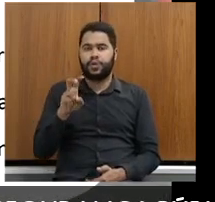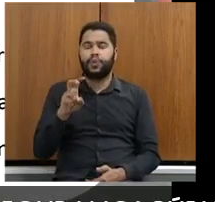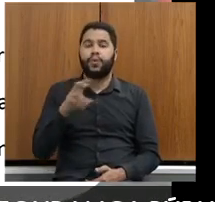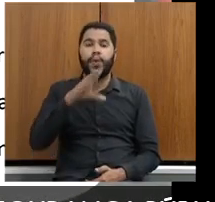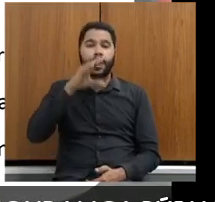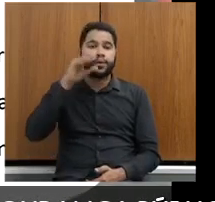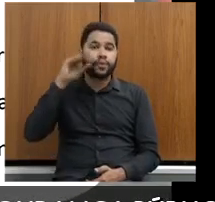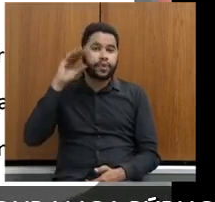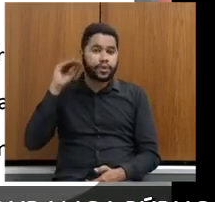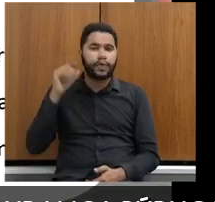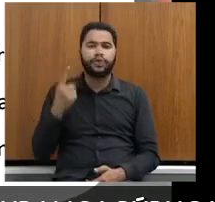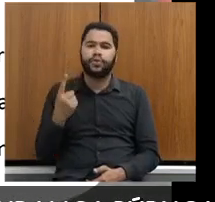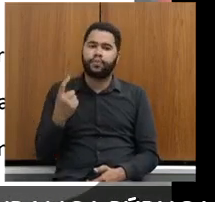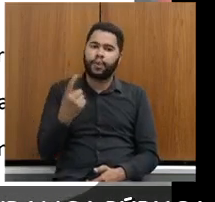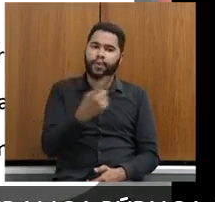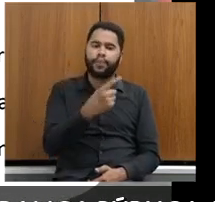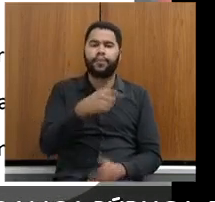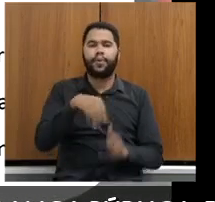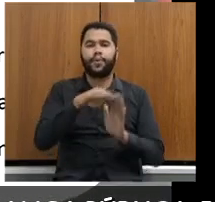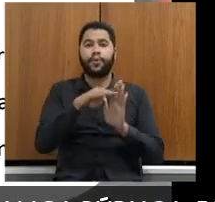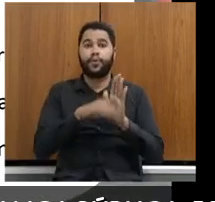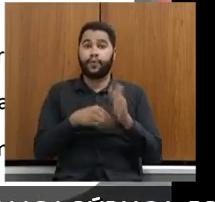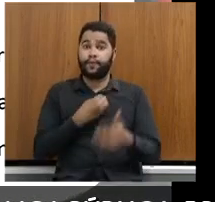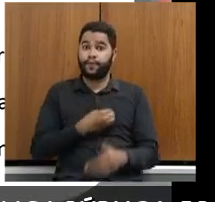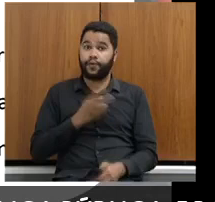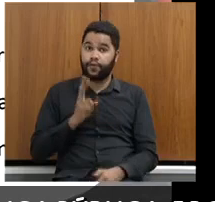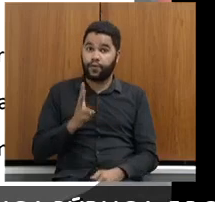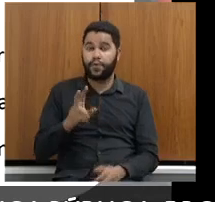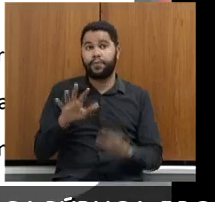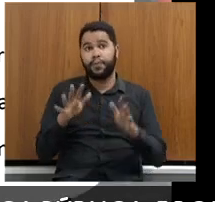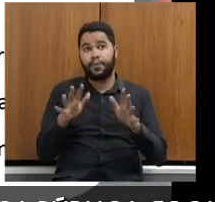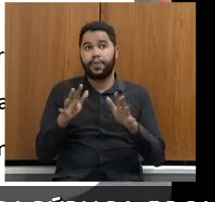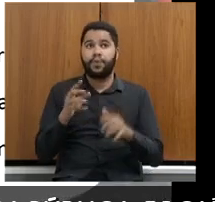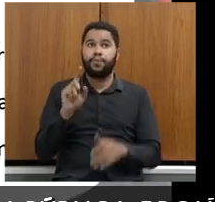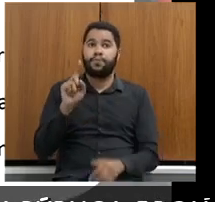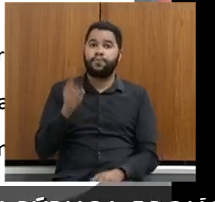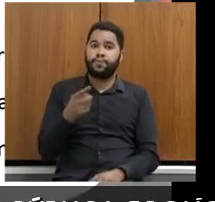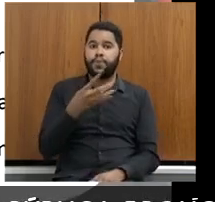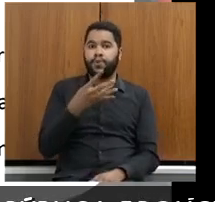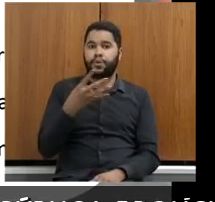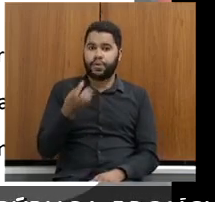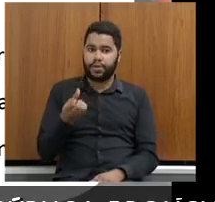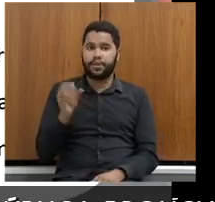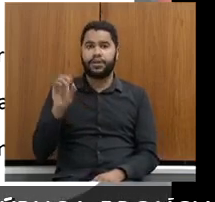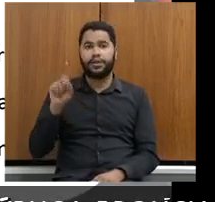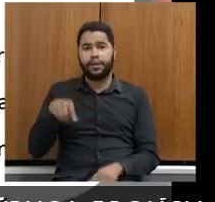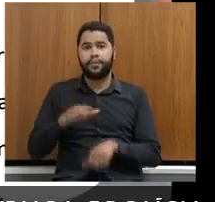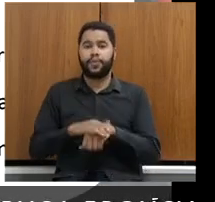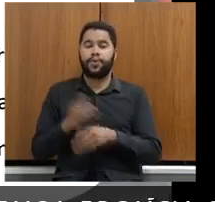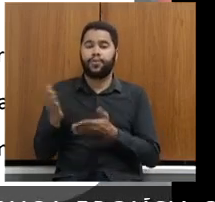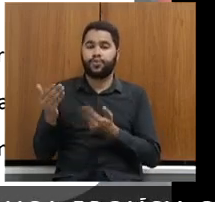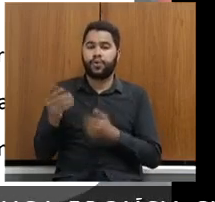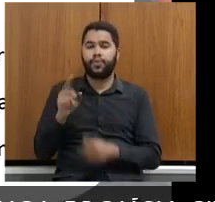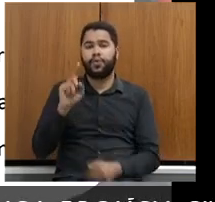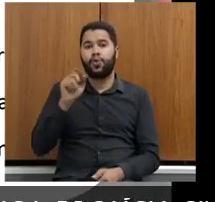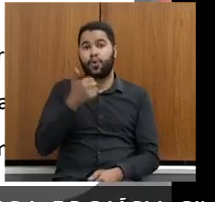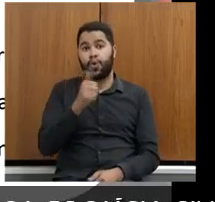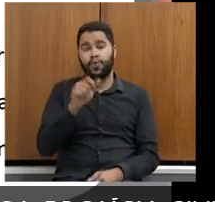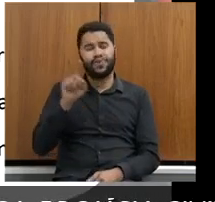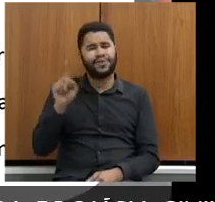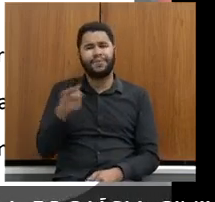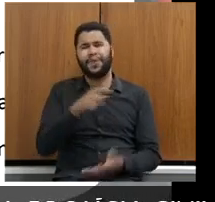e jovens atendidos individual individualmente pelo programa fica vivo uma média de cerca de 1.400 jovens participantes e oficinas 11000